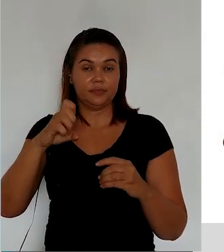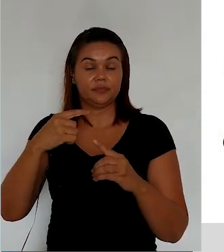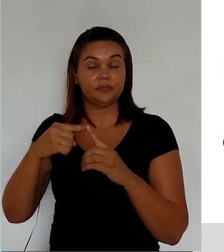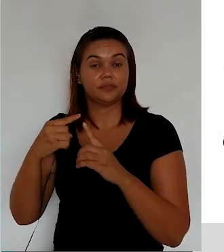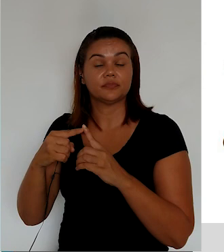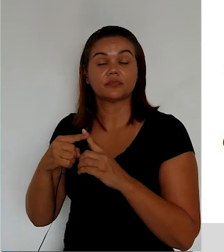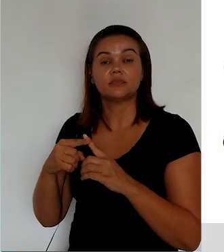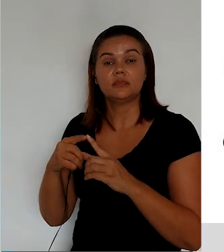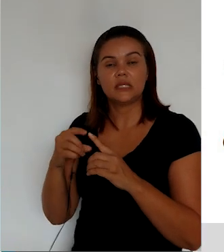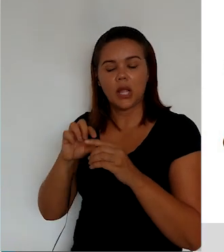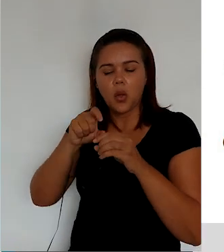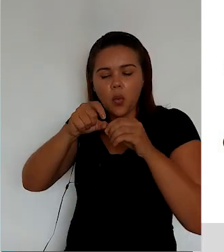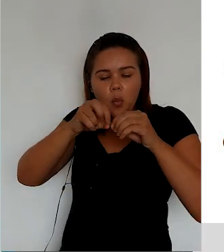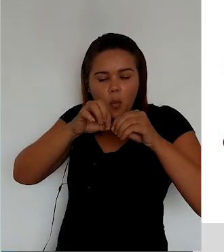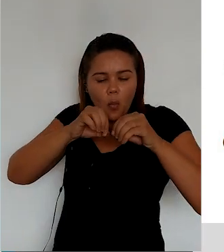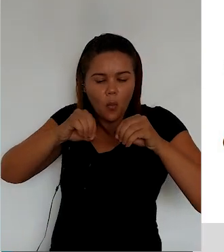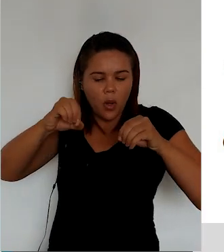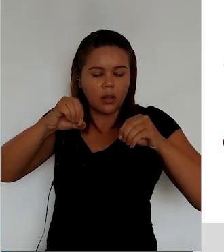espaço do ventrículo.